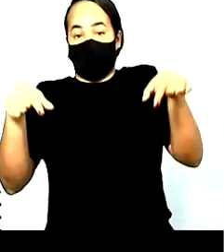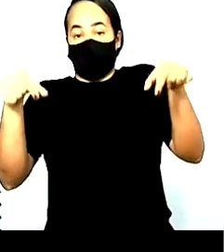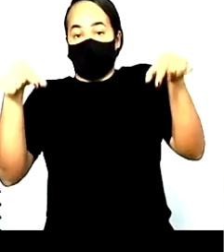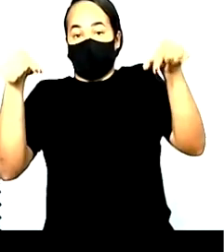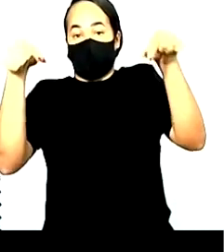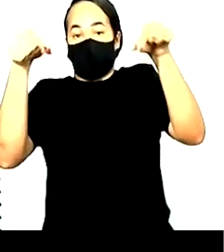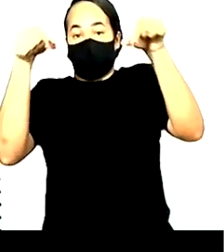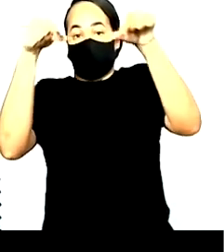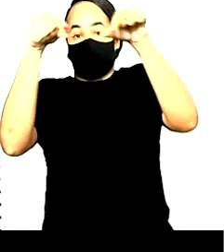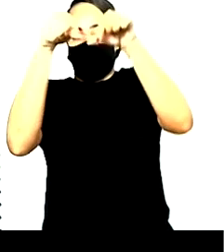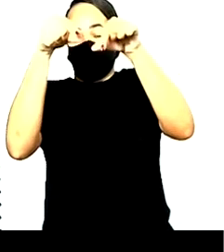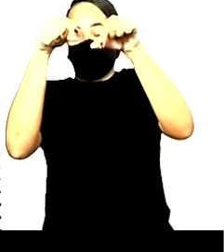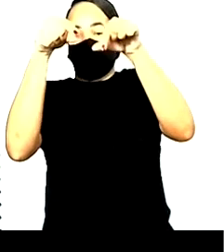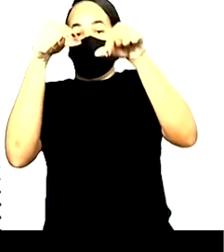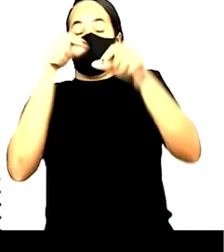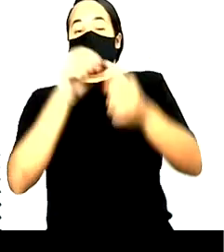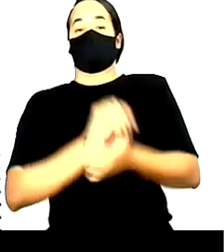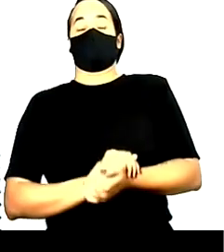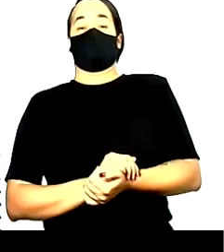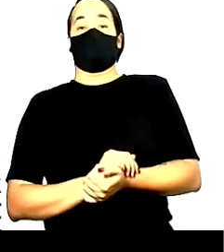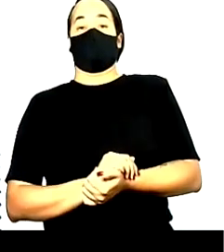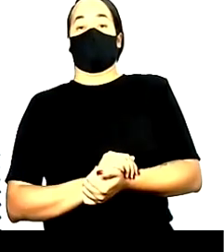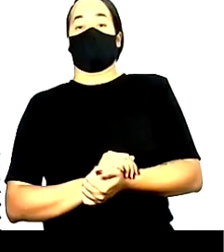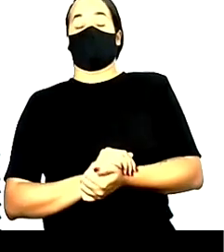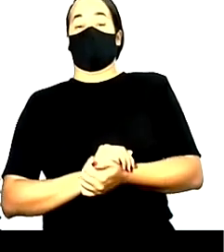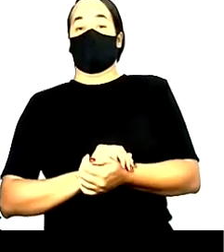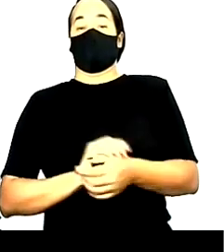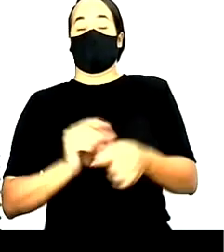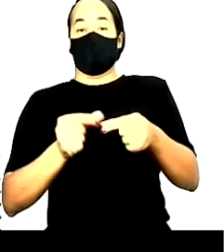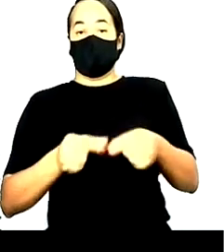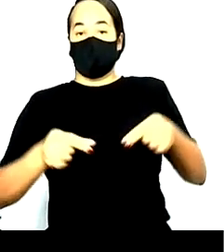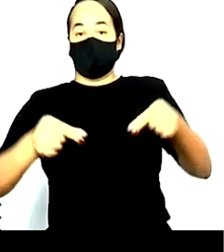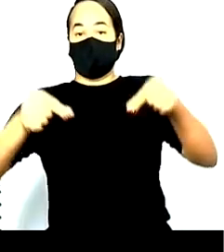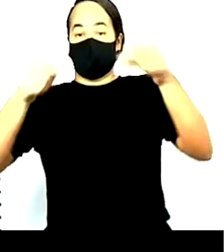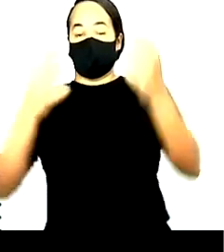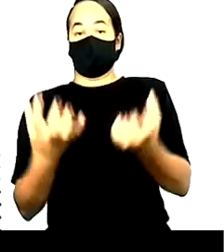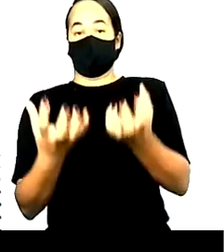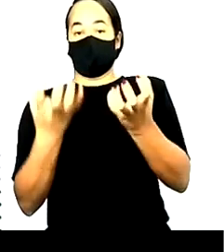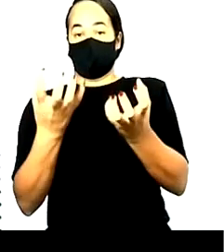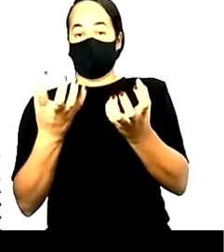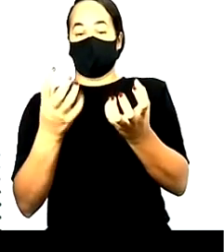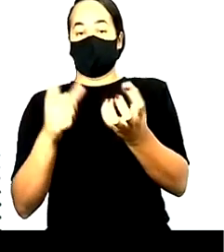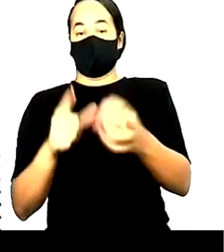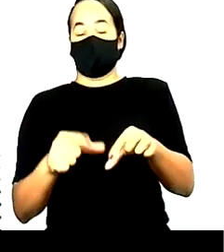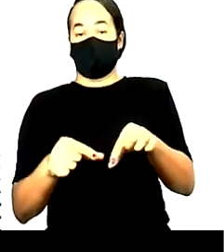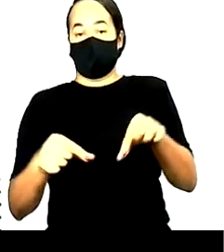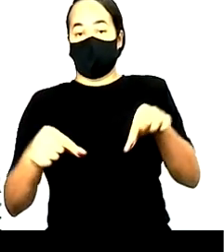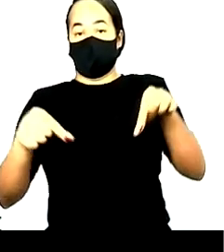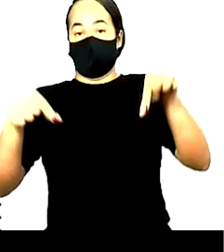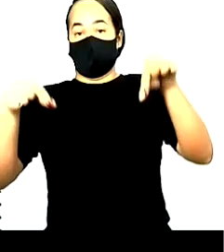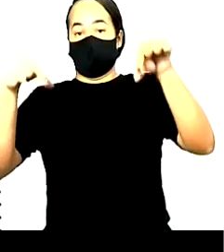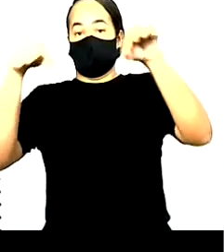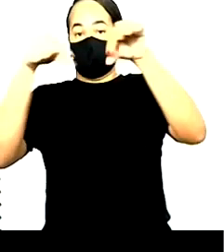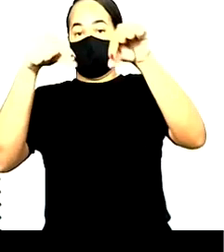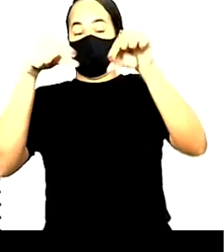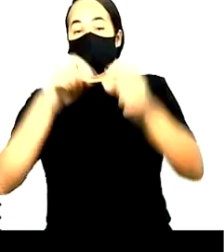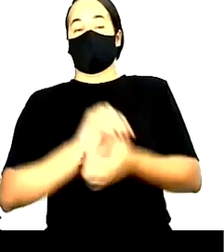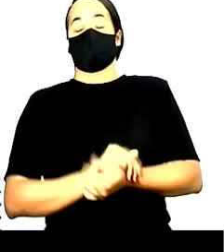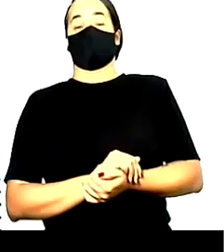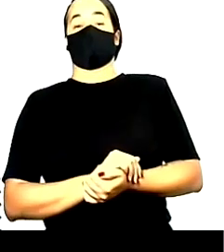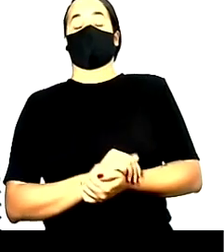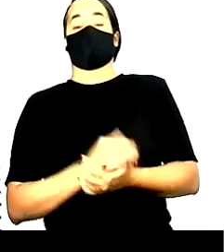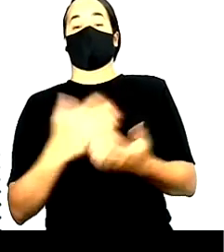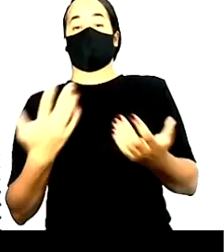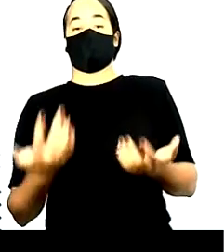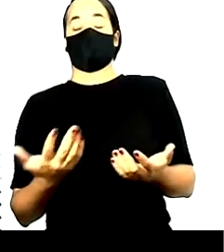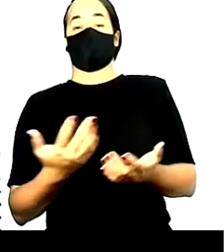enrolam e recobrem posteriormente a superfície de cada testículo, ou seja, vai ter um epidídimo em cada testículo.